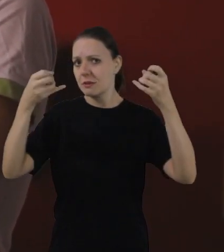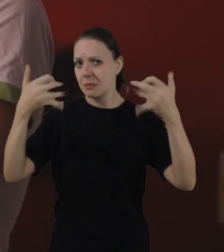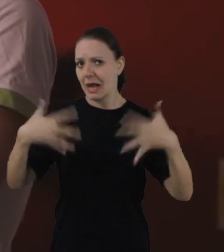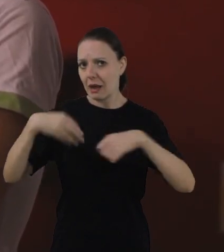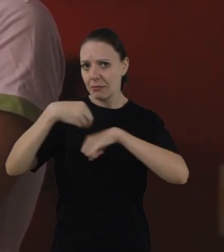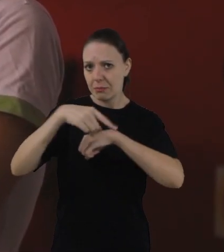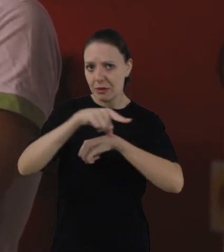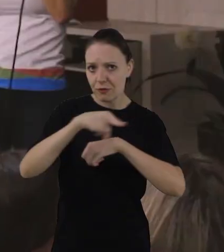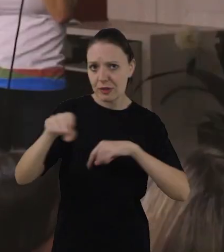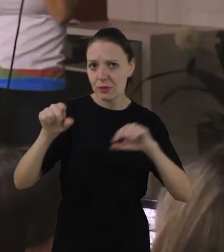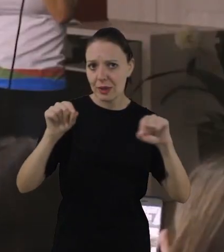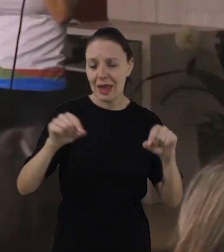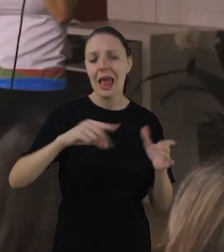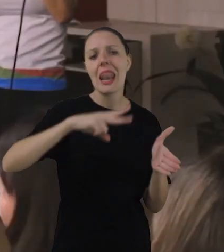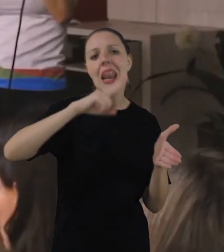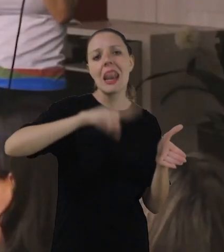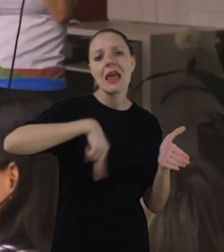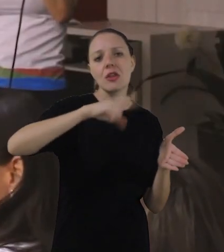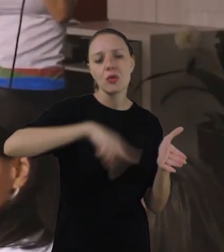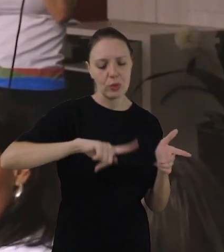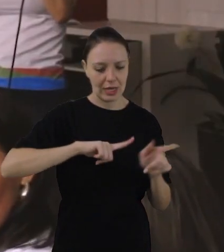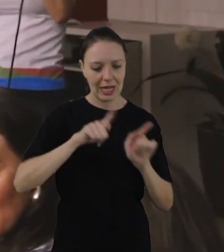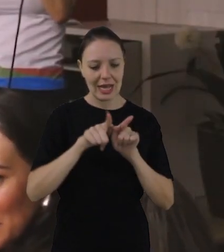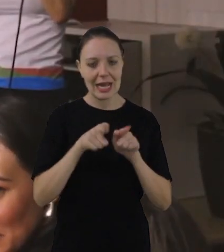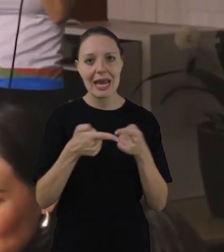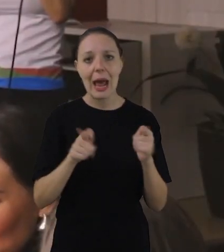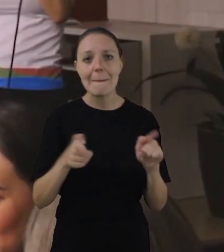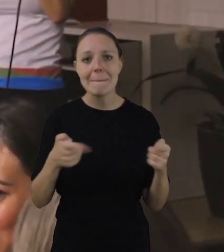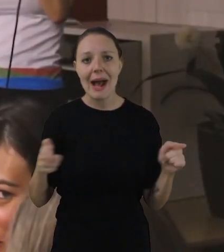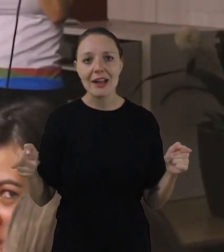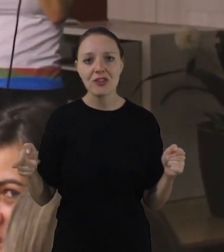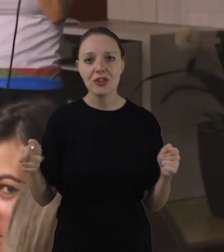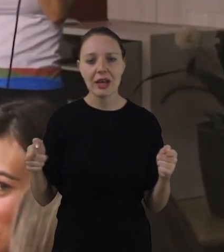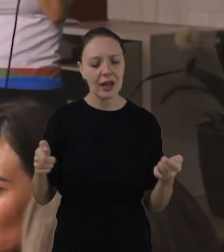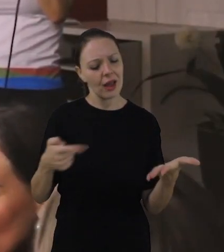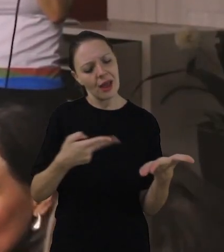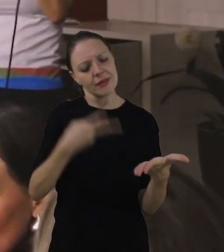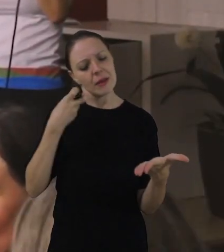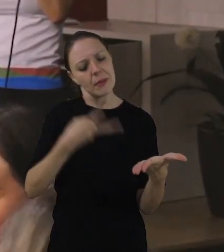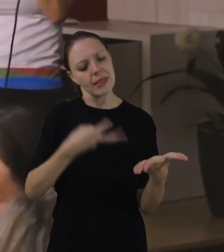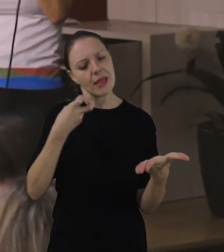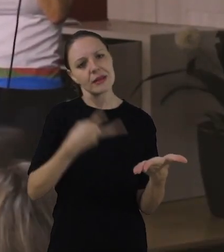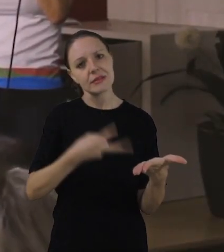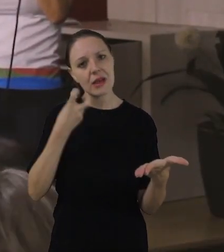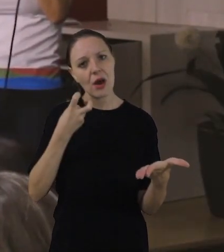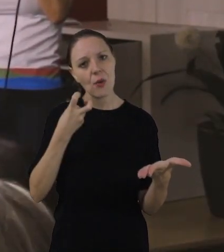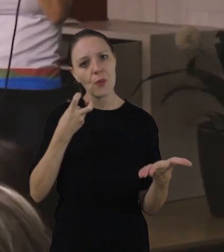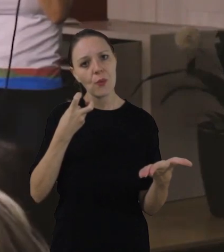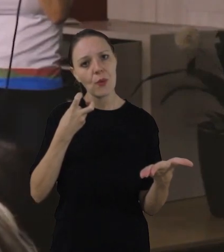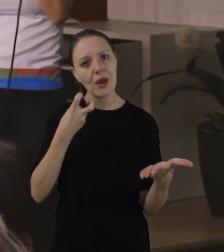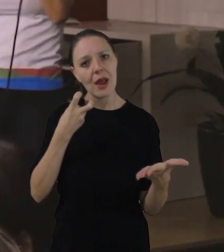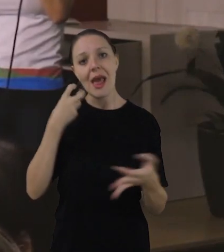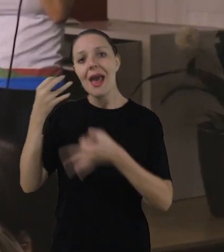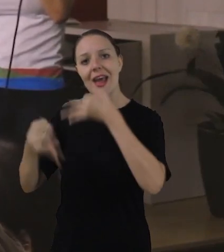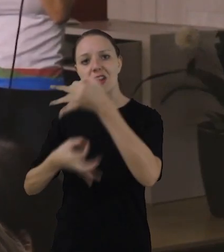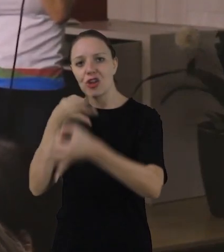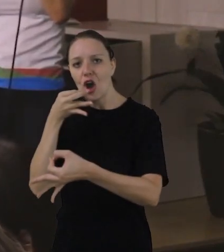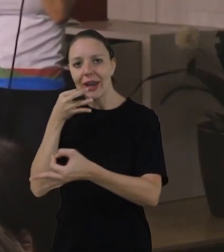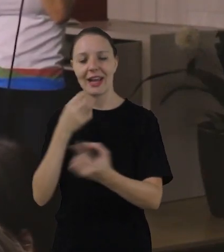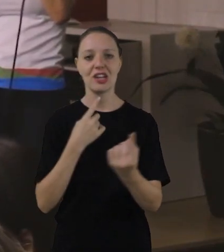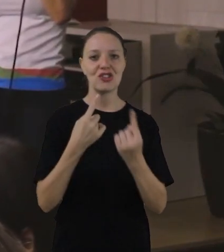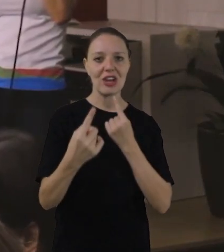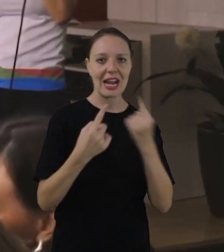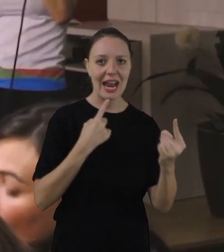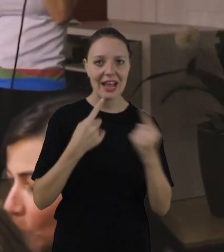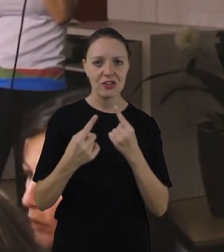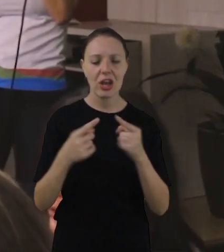A leitura, a gramática, a interpretação de texto, a retórica e a dialética não vai ser com celular que a